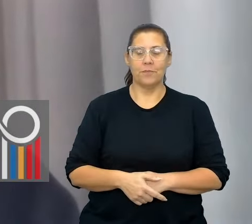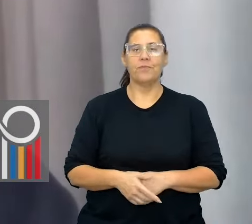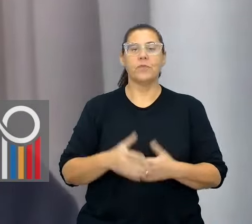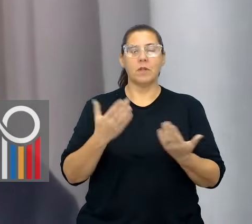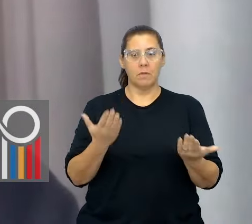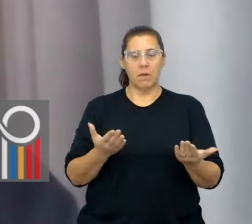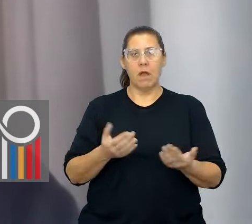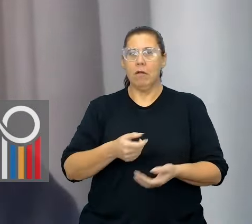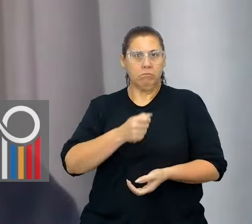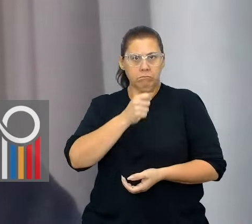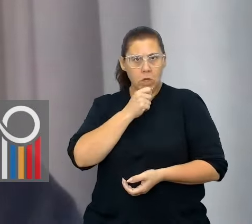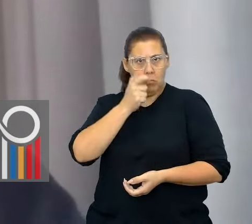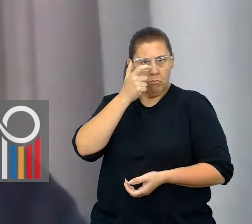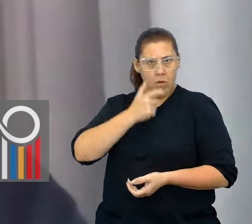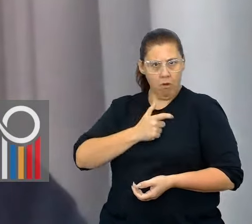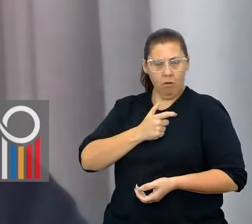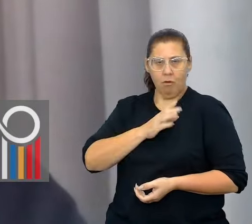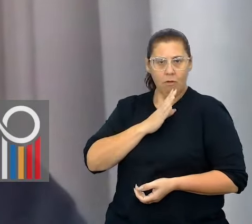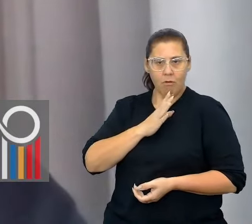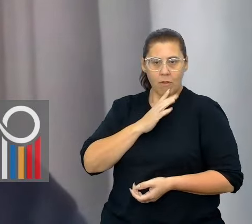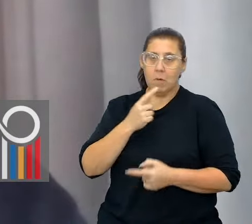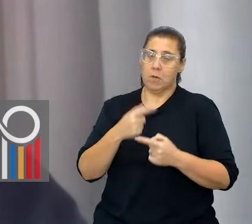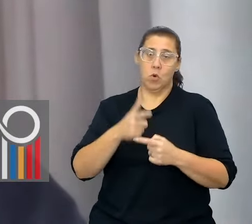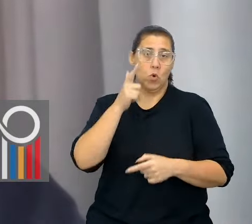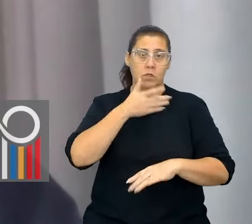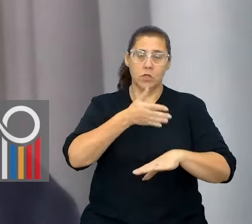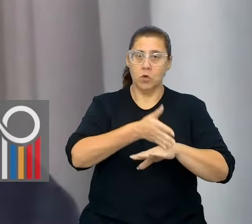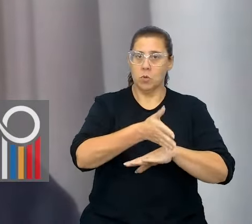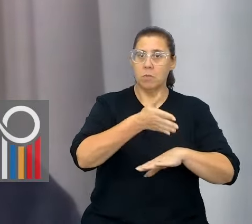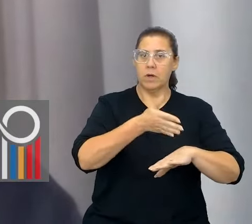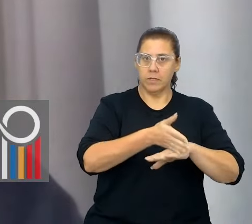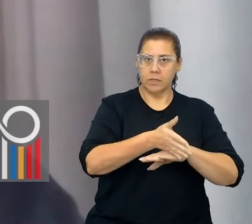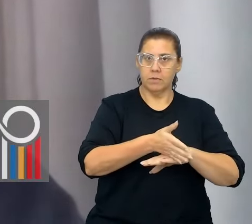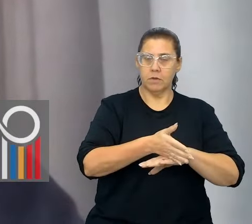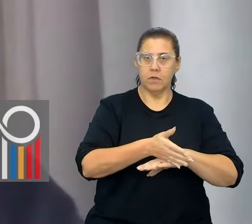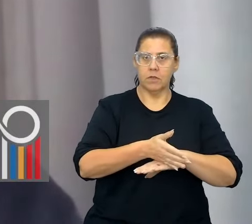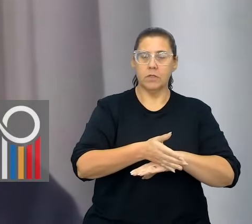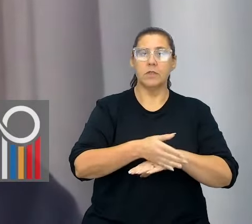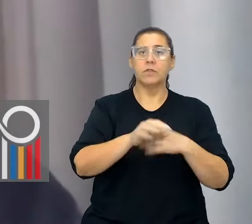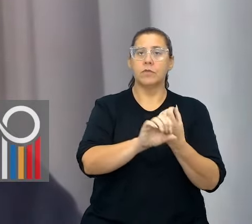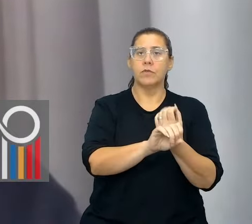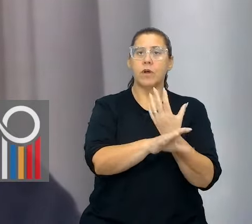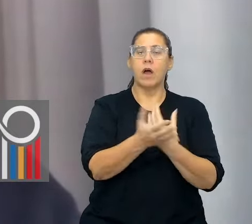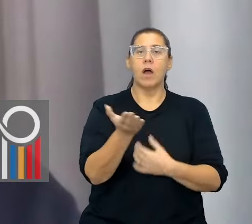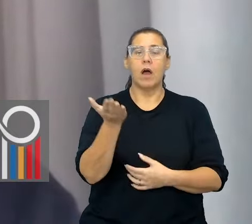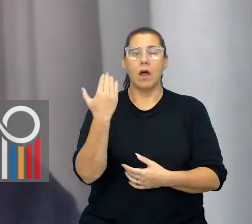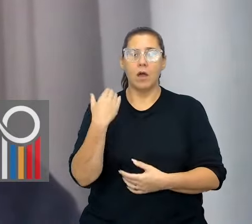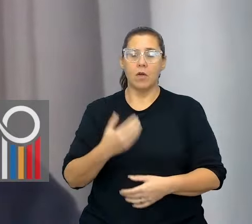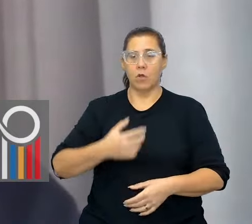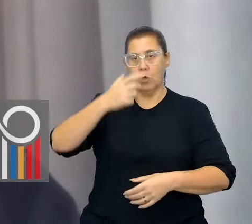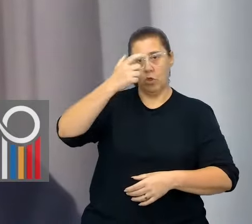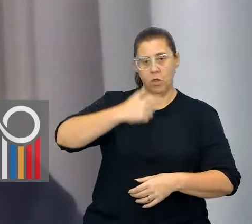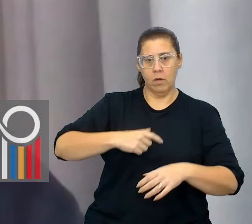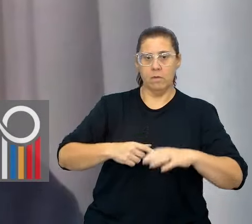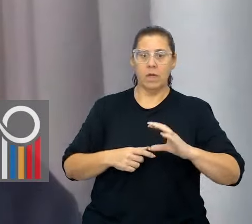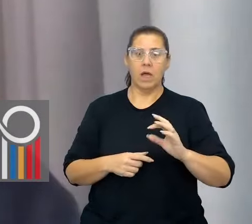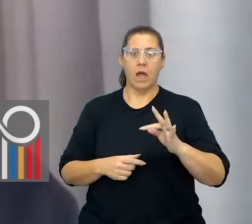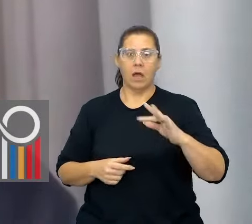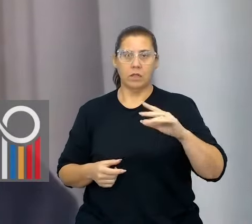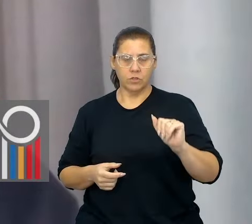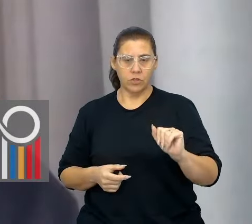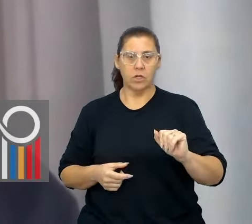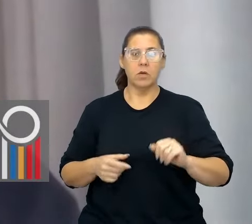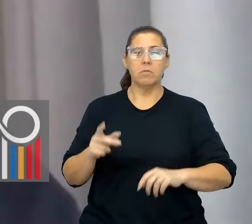Para quem ainda não me conhece, porque não pôde participar das transmissões anteriores, meu nome é Kátia Valverde e